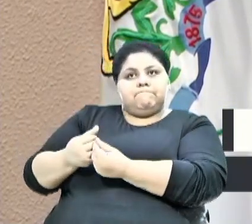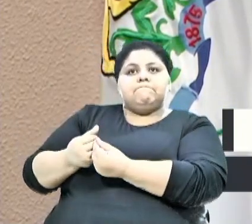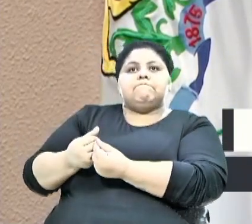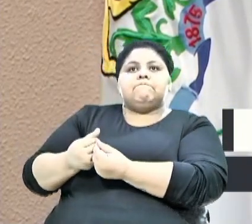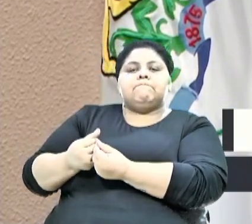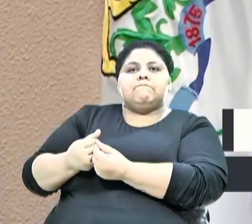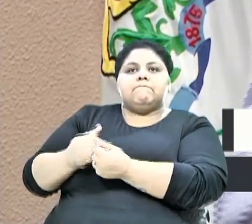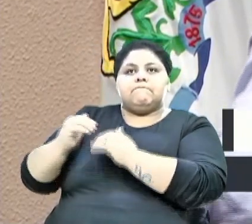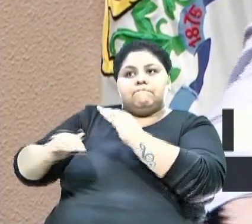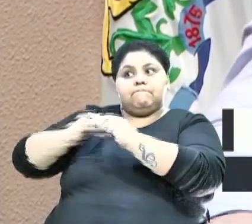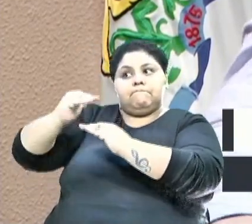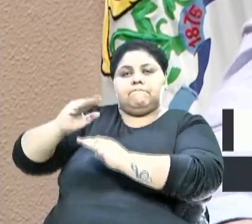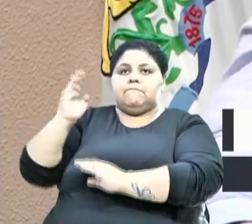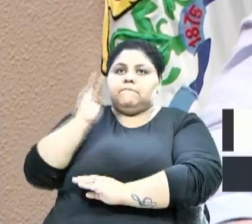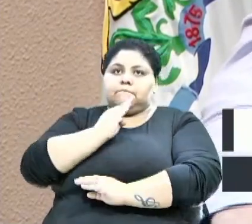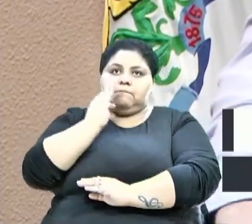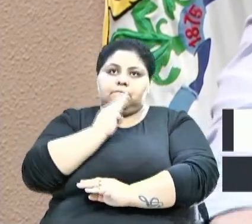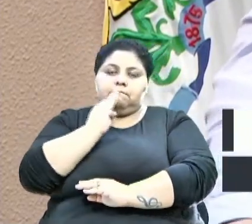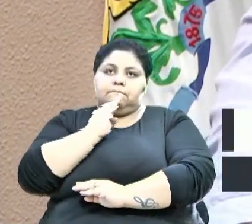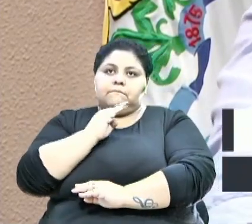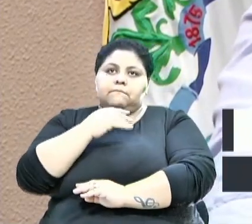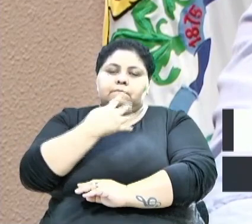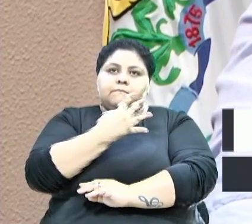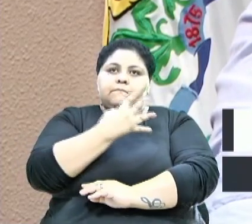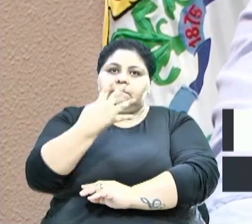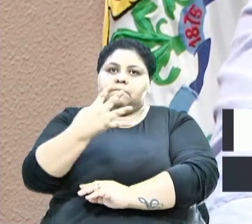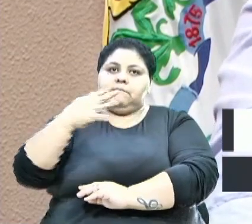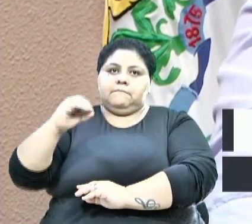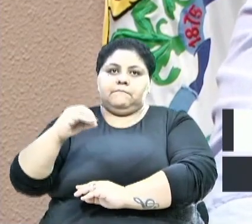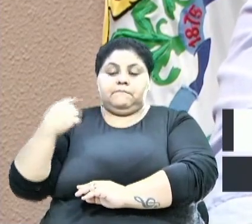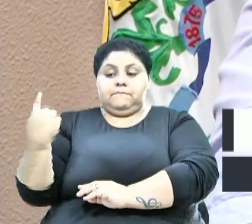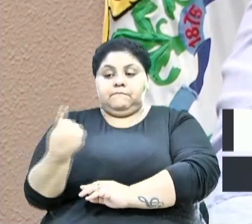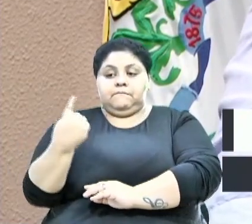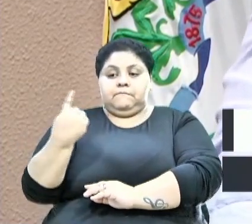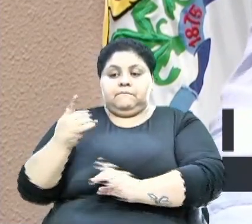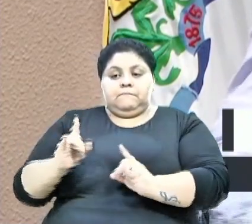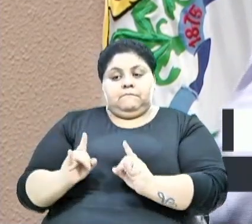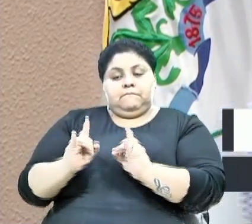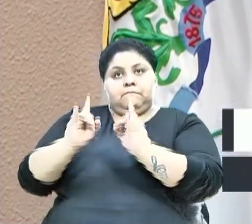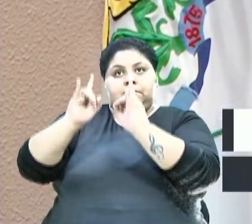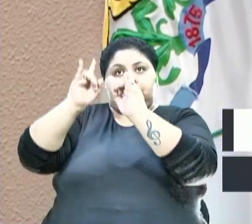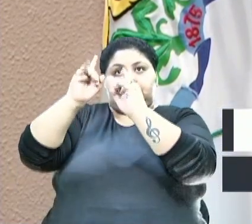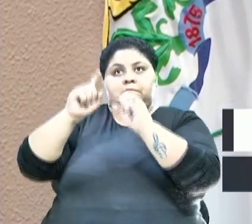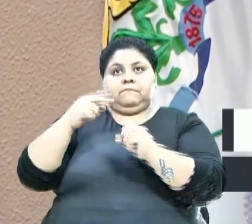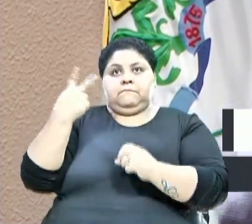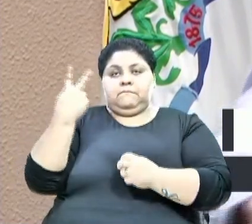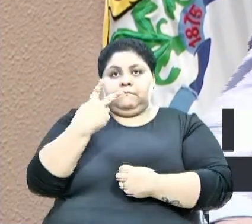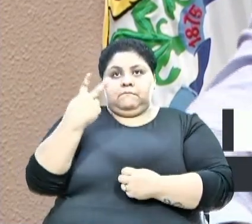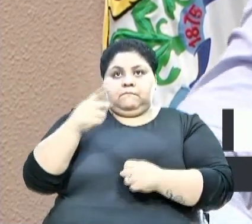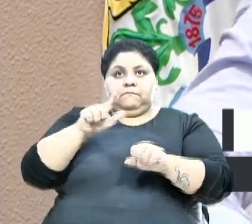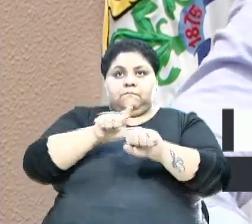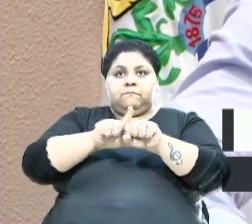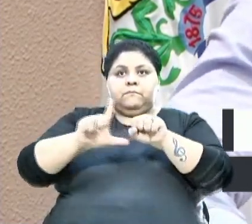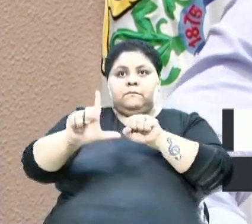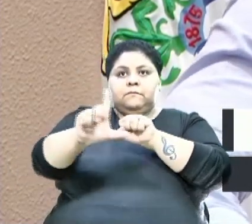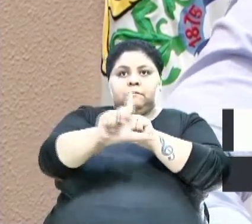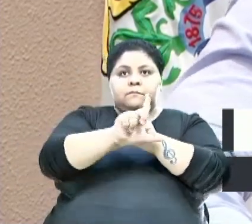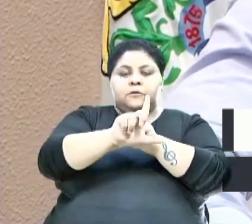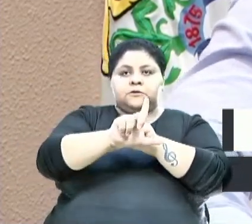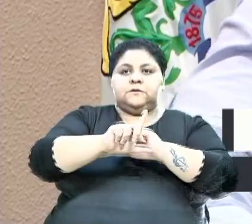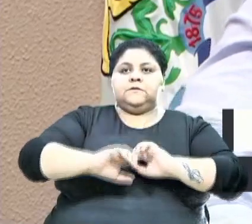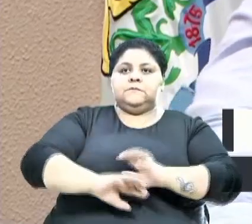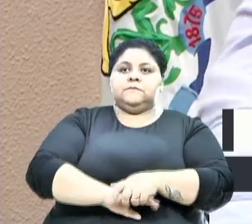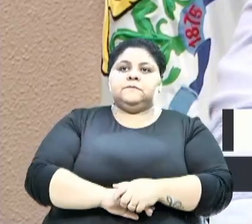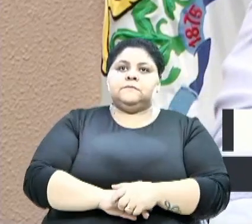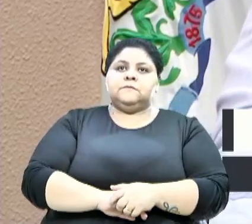com maior agilidade. Então, são 440 unidades, apartamentos, São Genaro 1 e São Genaro 2. O